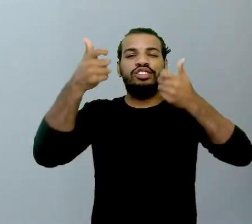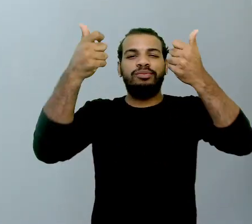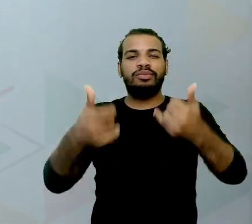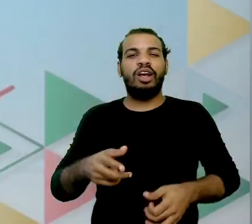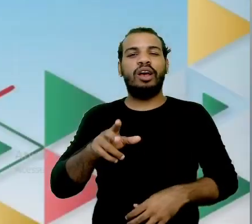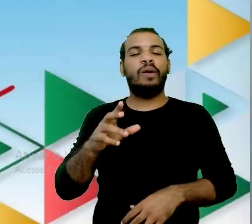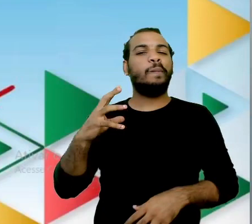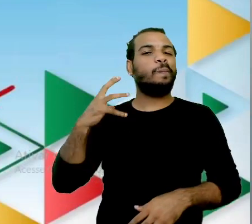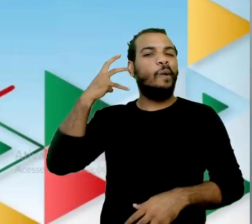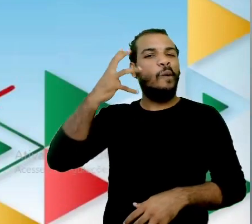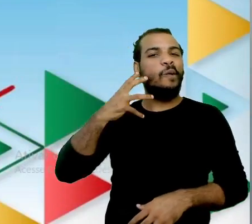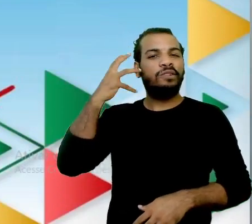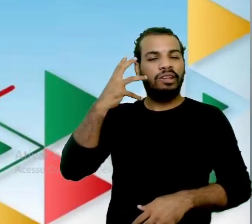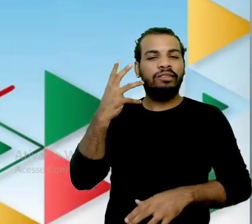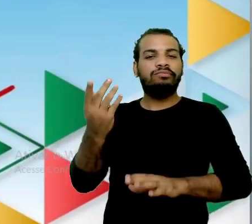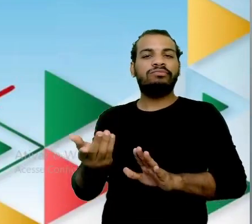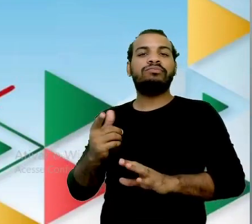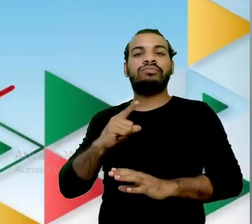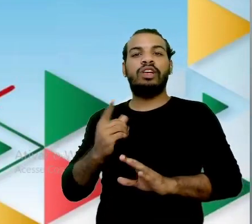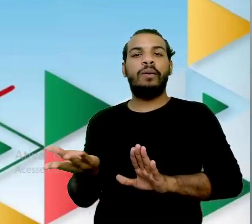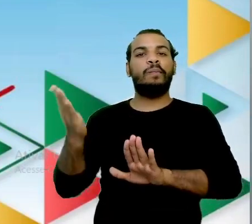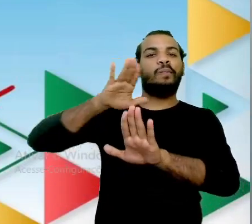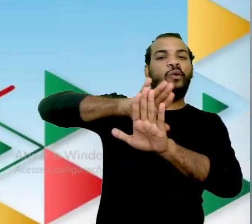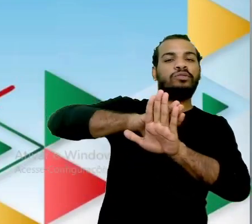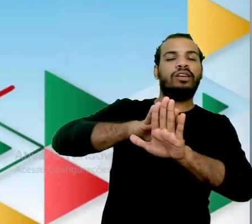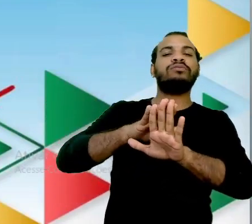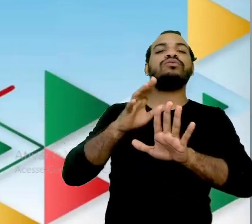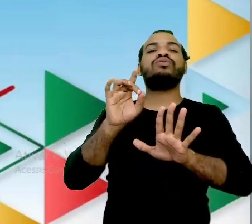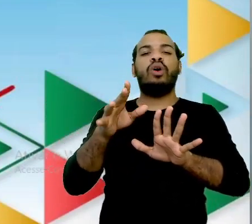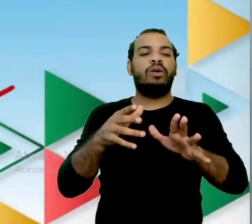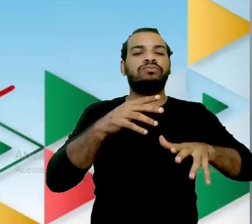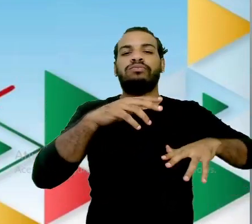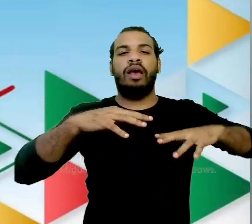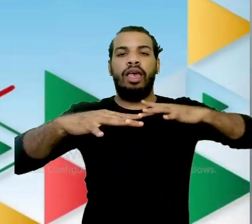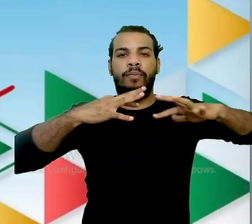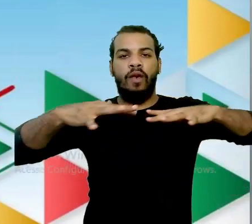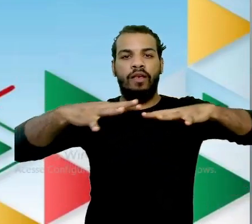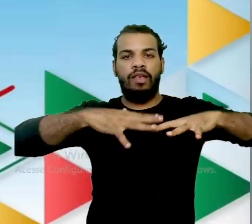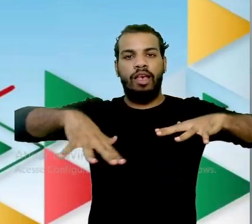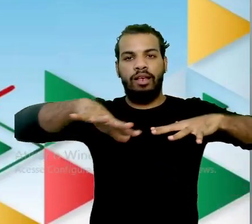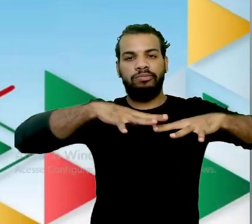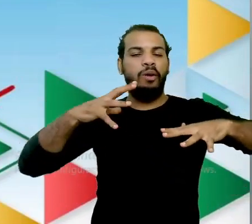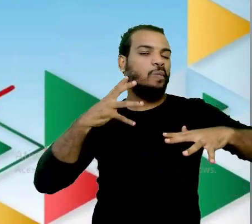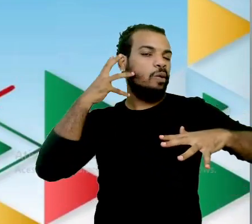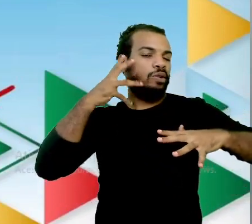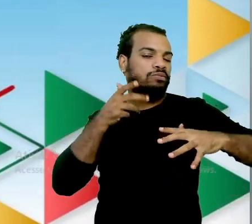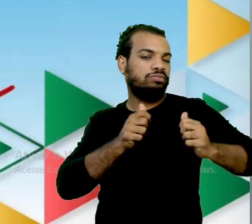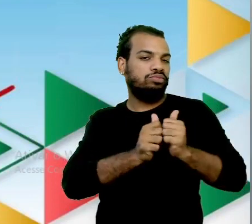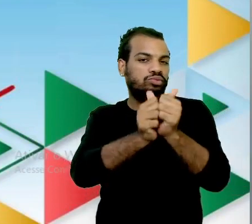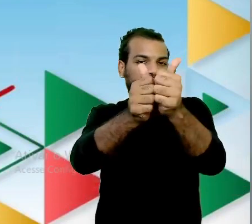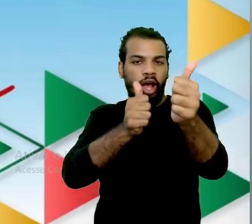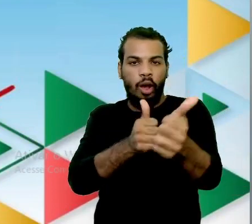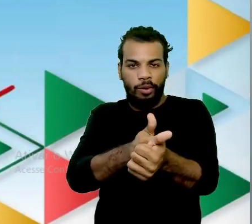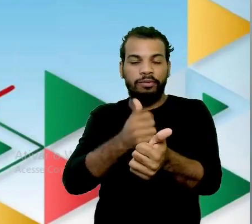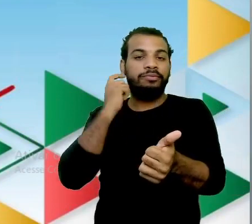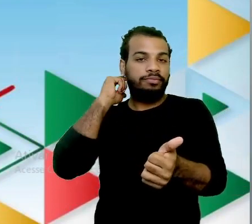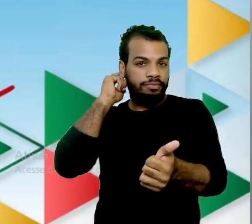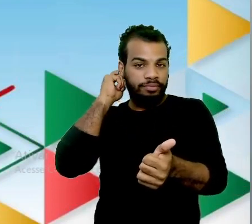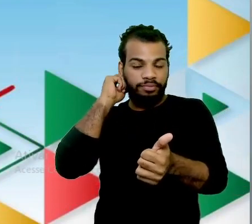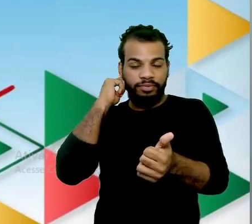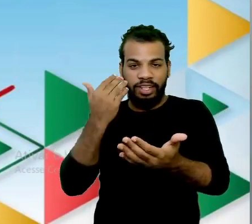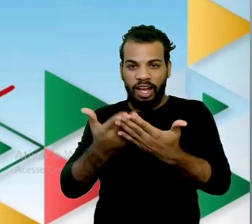como trilha sonora. Mais uma aula minha, né, professora Lilian Pinto, nono ano do ensino fundamental, aula